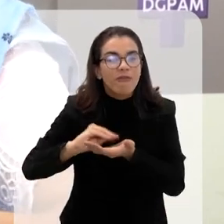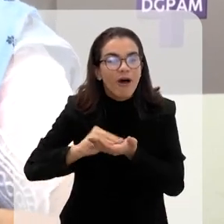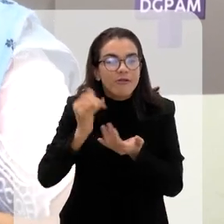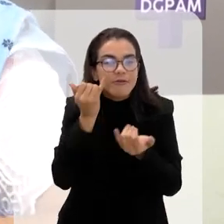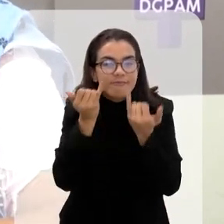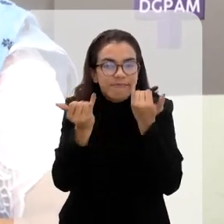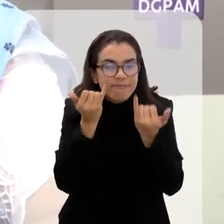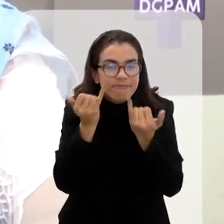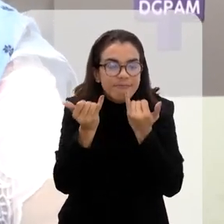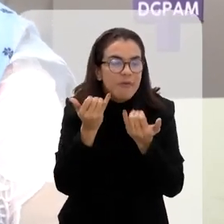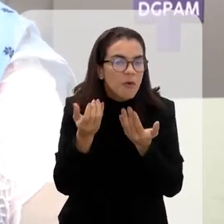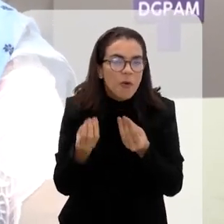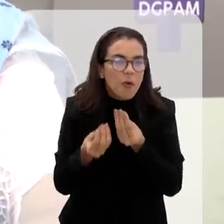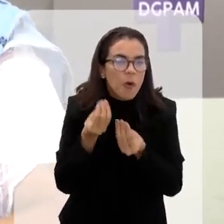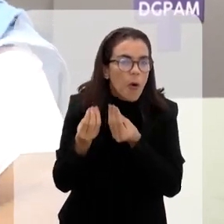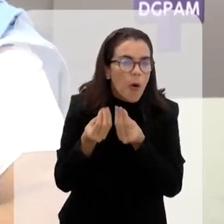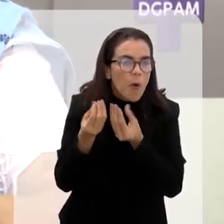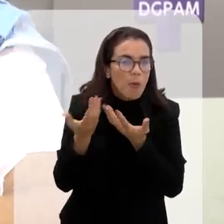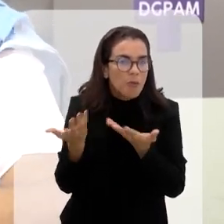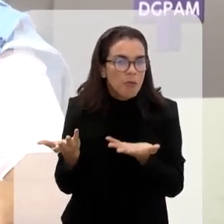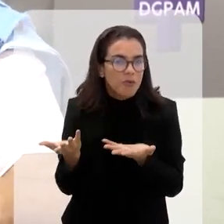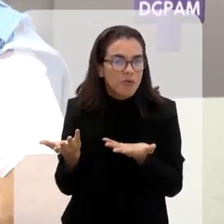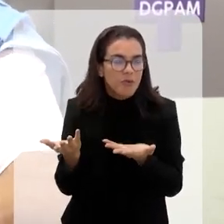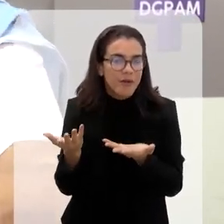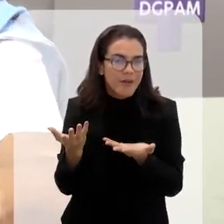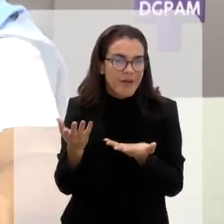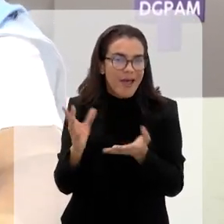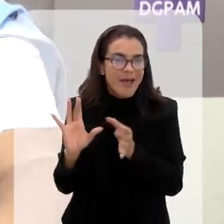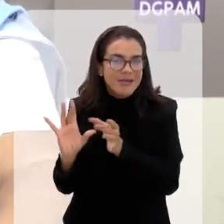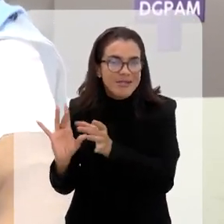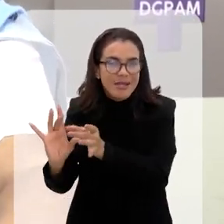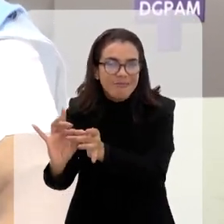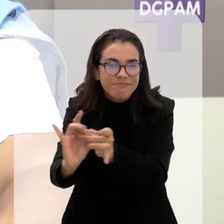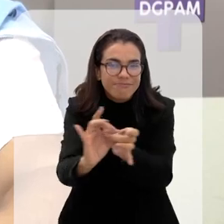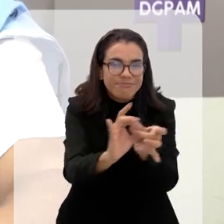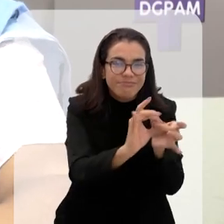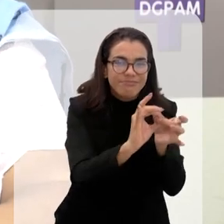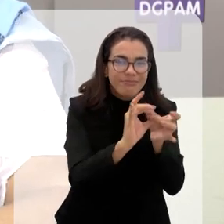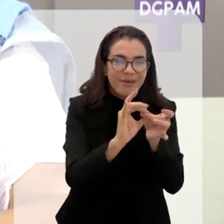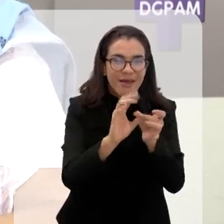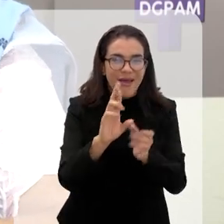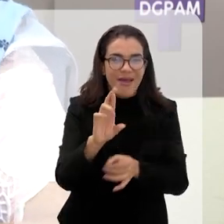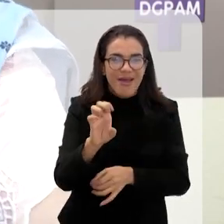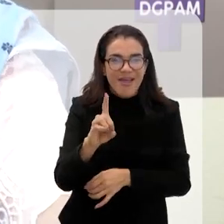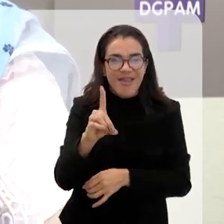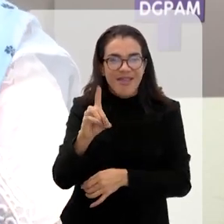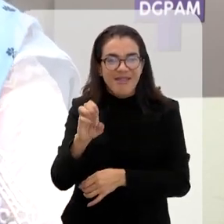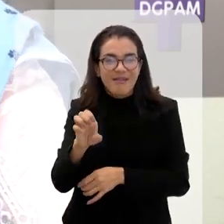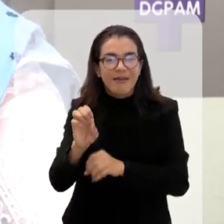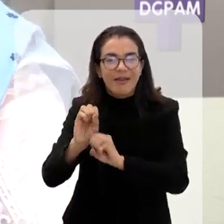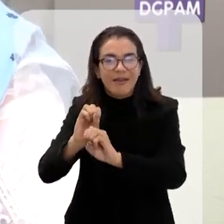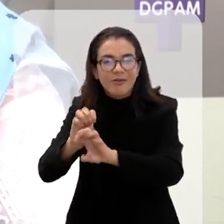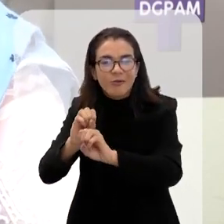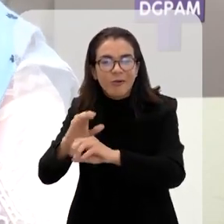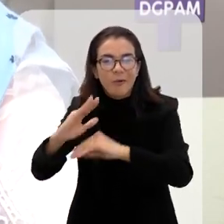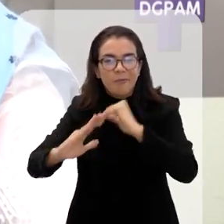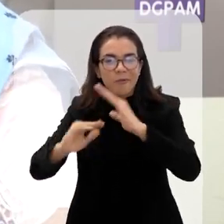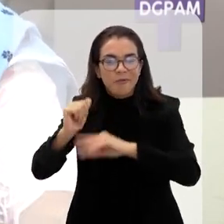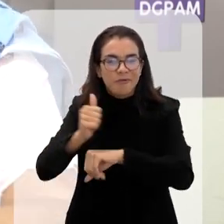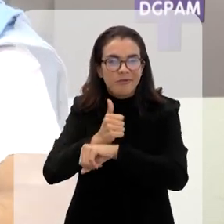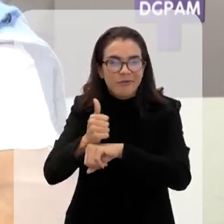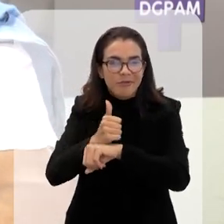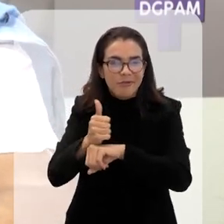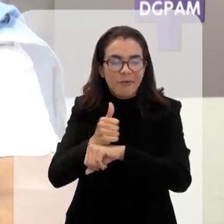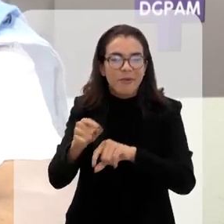essa desinformação, como é que fica isso com essa rede no educar esse